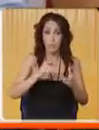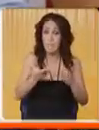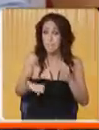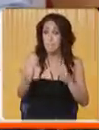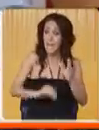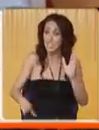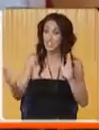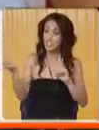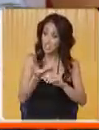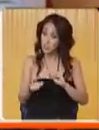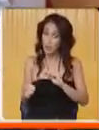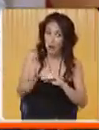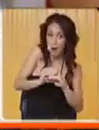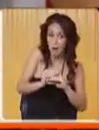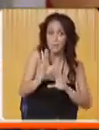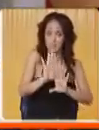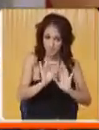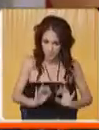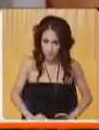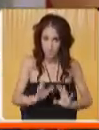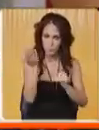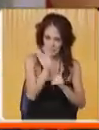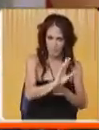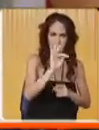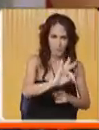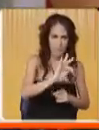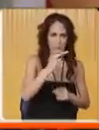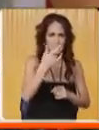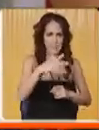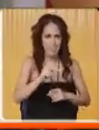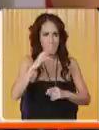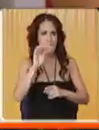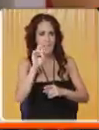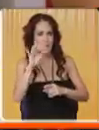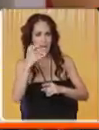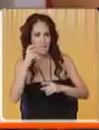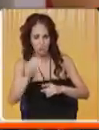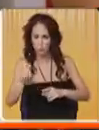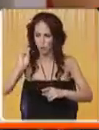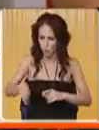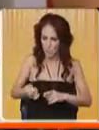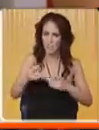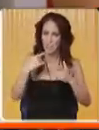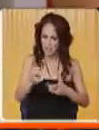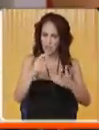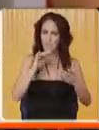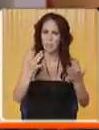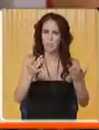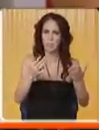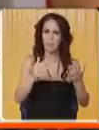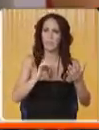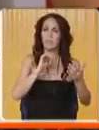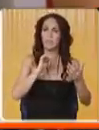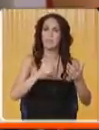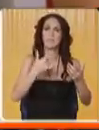acessórias. E nós vimos isso, por exemplo, no caso da Fátima Felgueiras, em que um juiz de instrução aplicou a perda do